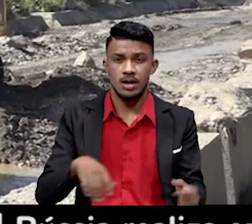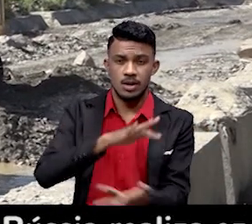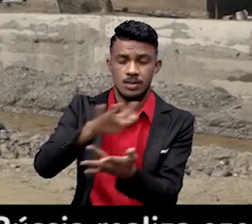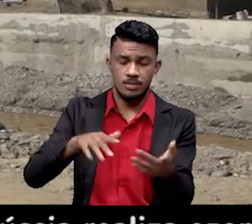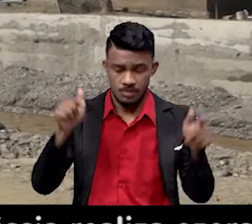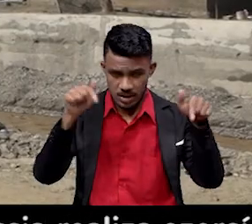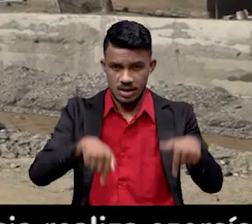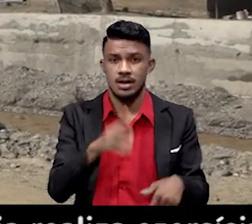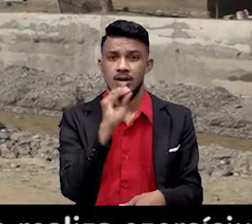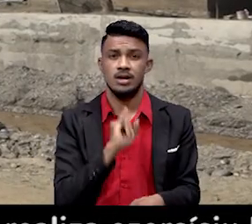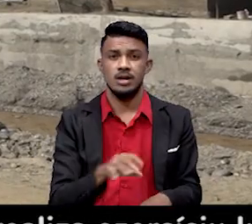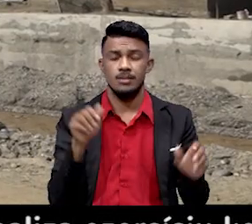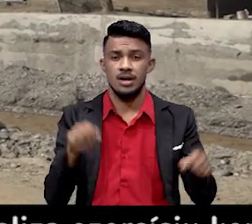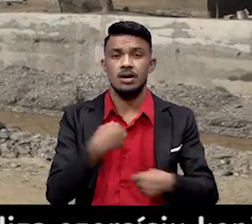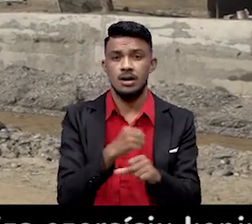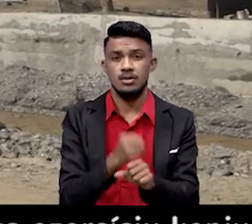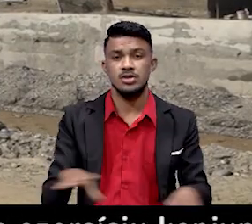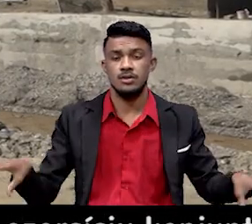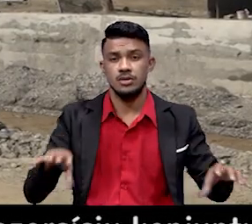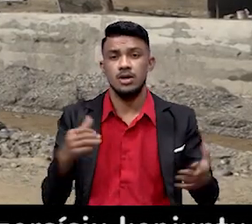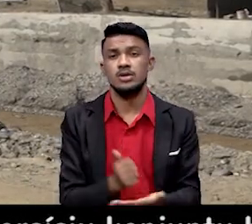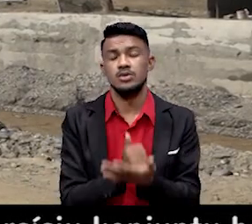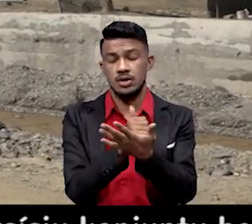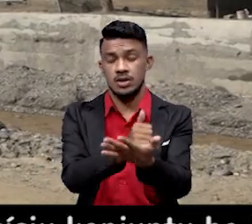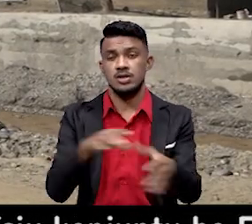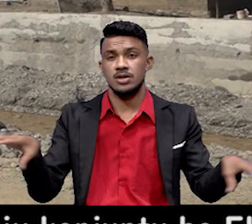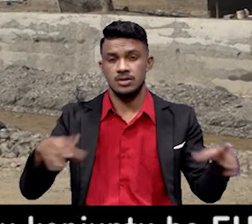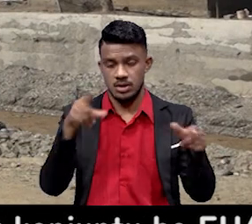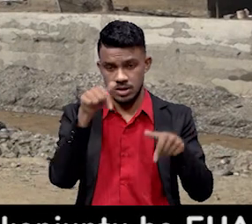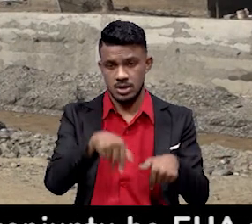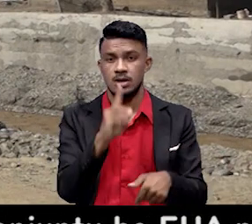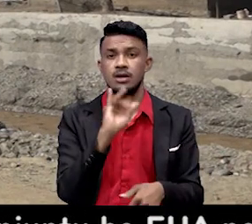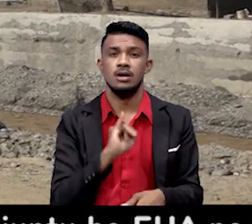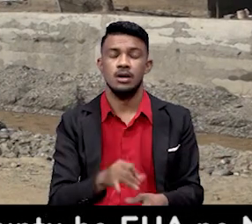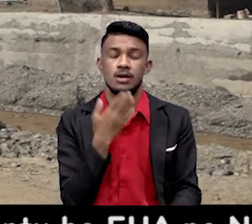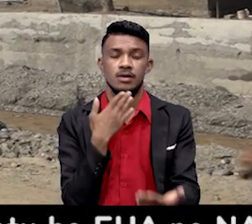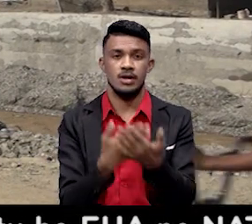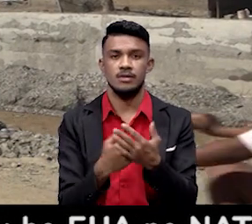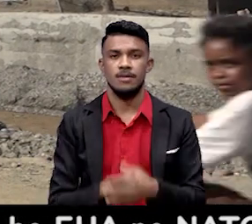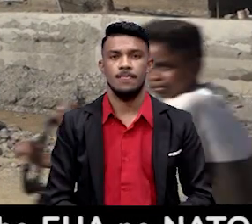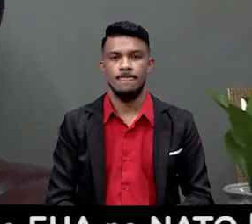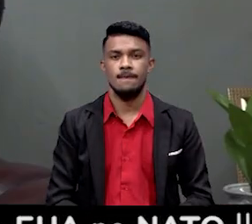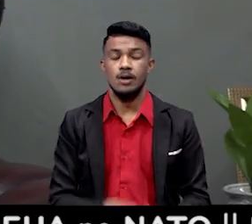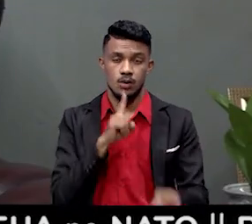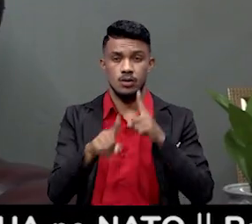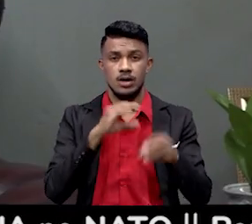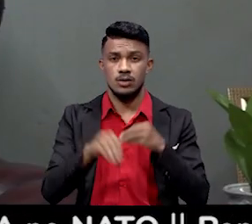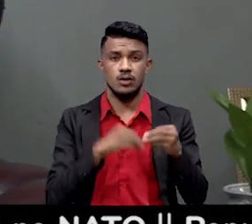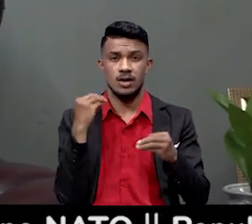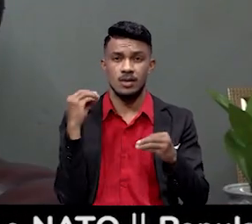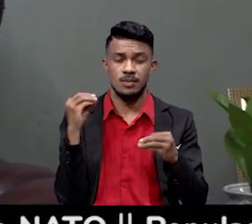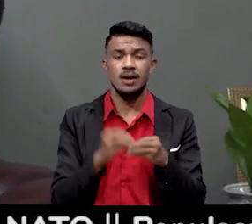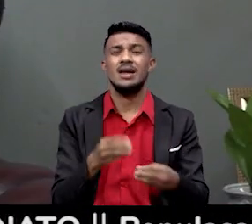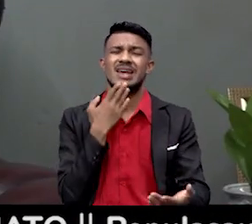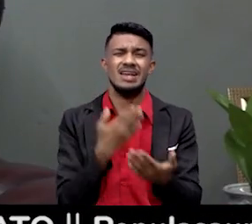para bela halo serviço apoio serviço di lara di dia kita di amit parat ke kuliah kona ba suficiente kalai